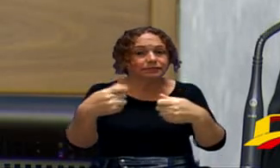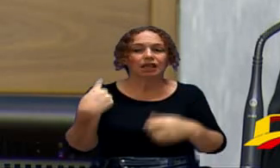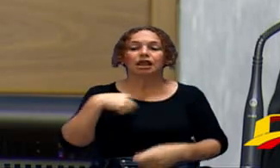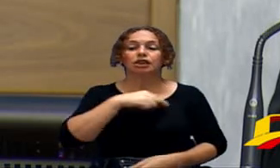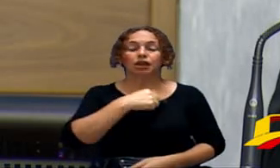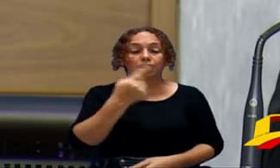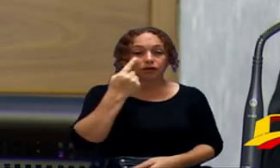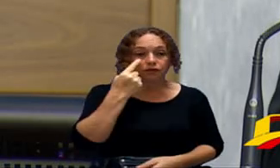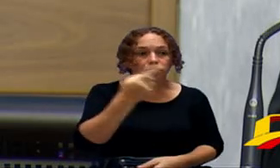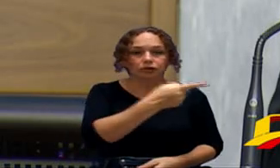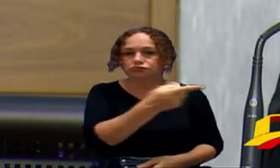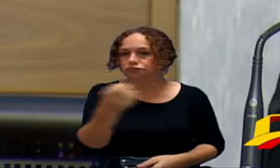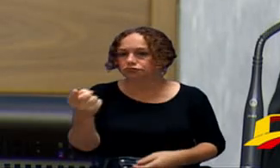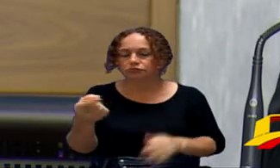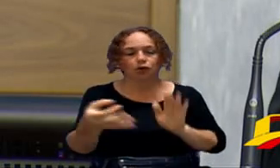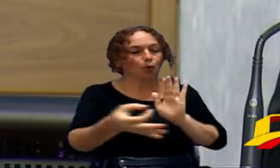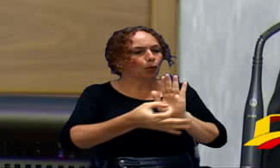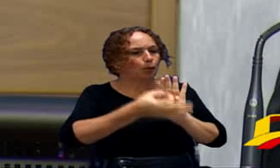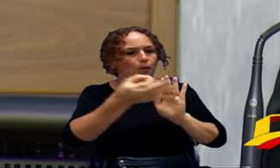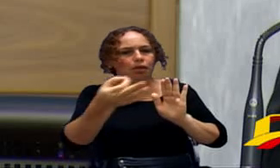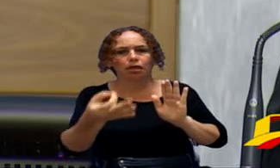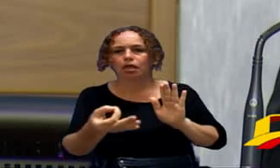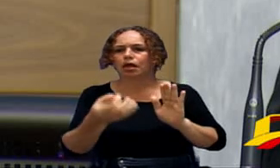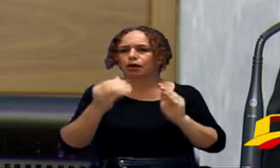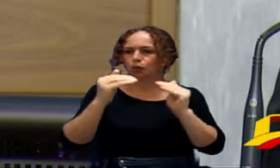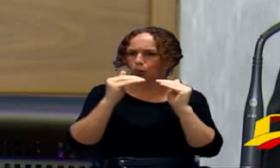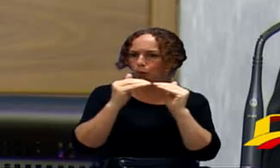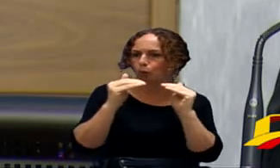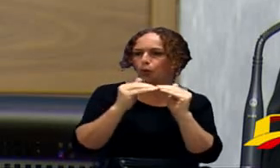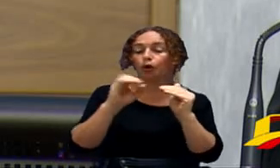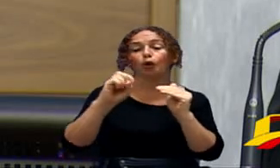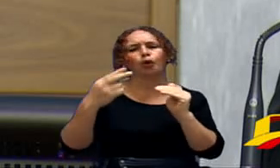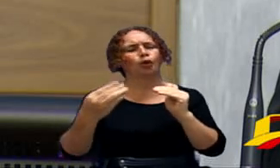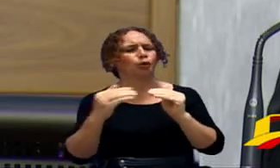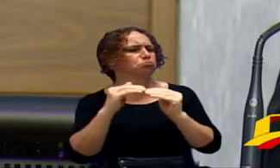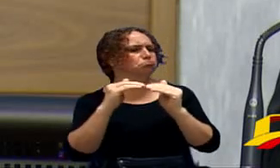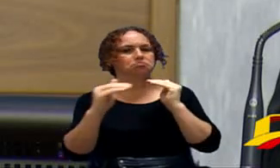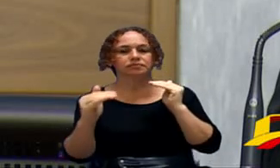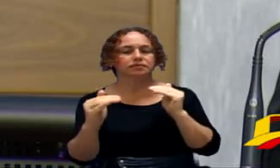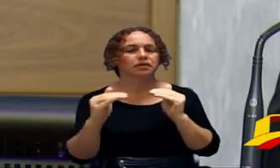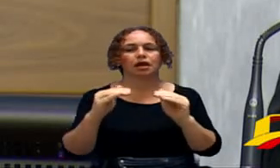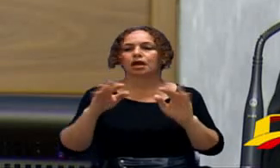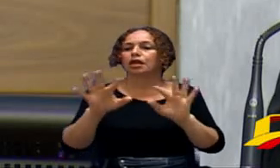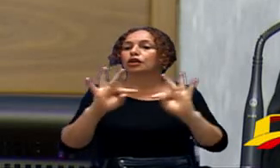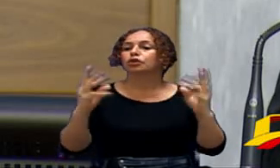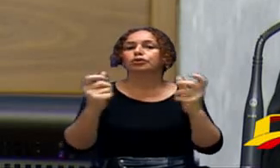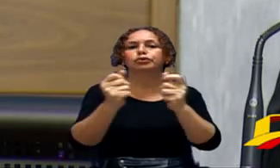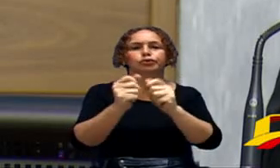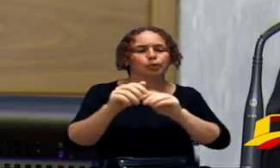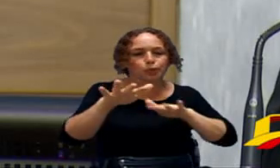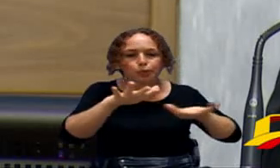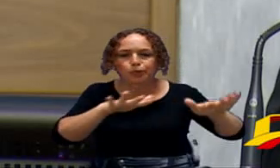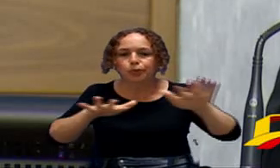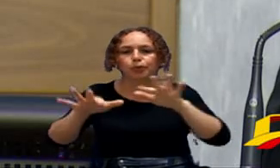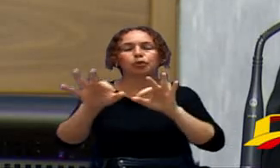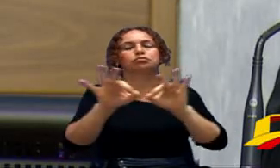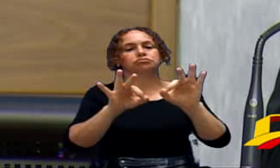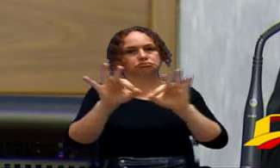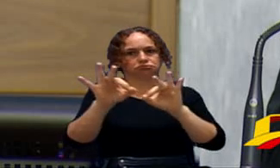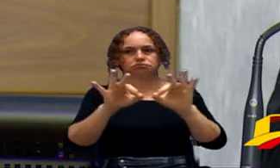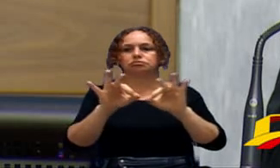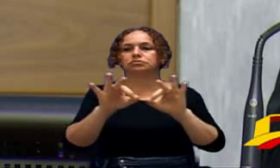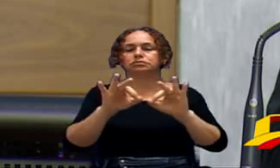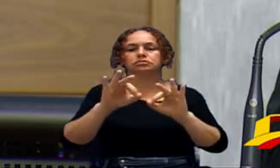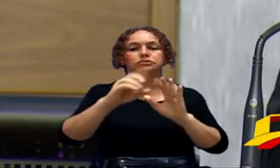prós, os contras, de uma maneira civilizada, de uma maneira organizada. Todos aqui terão direito à fala. Em